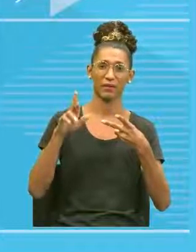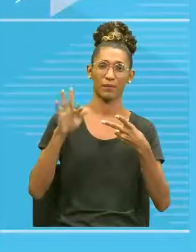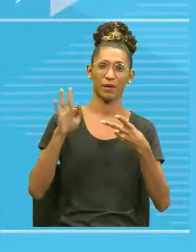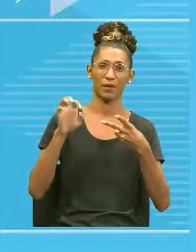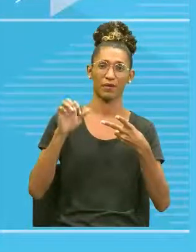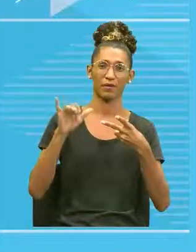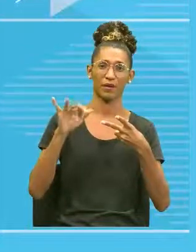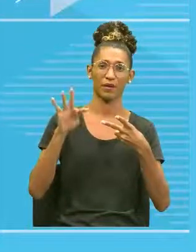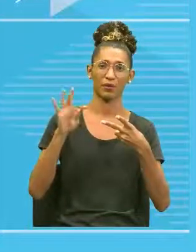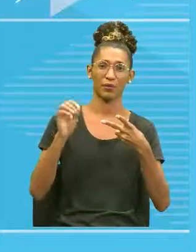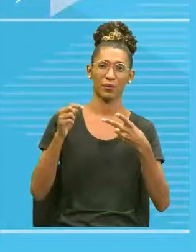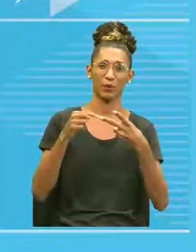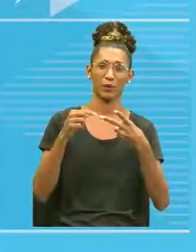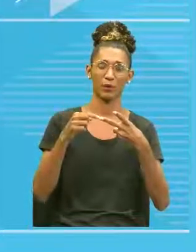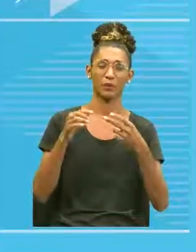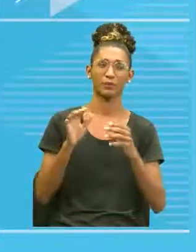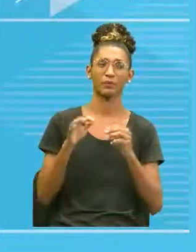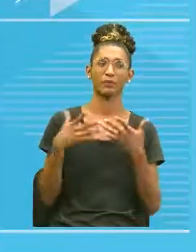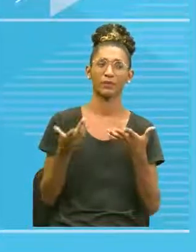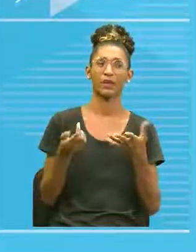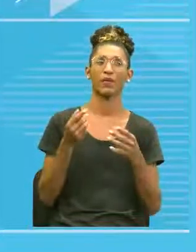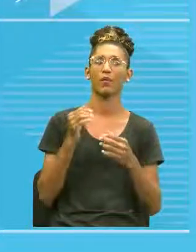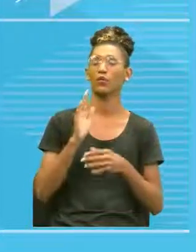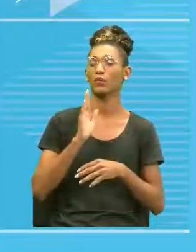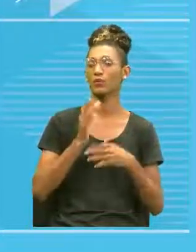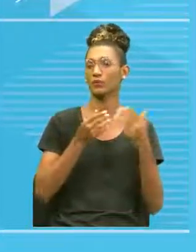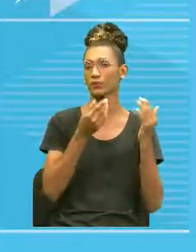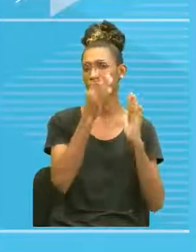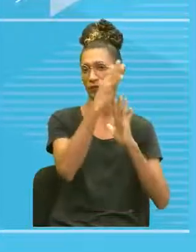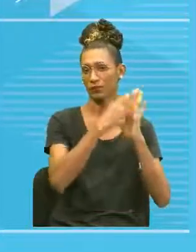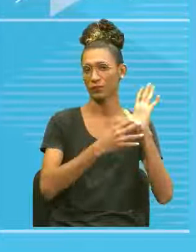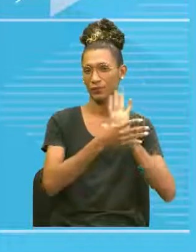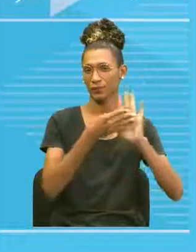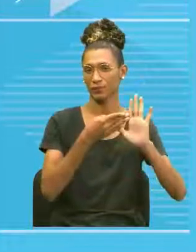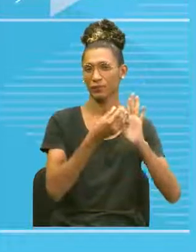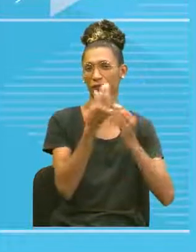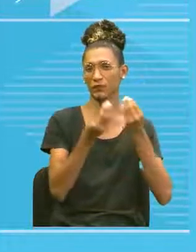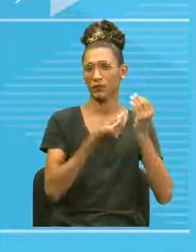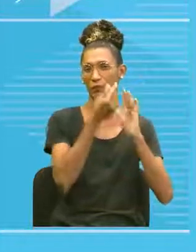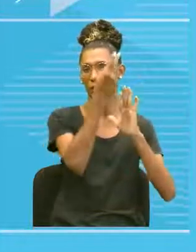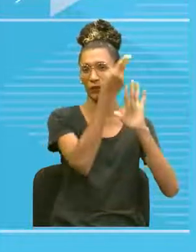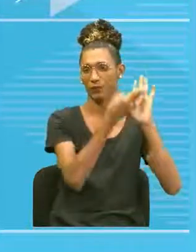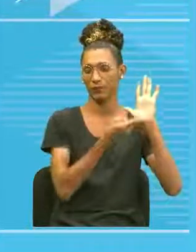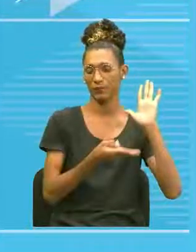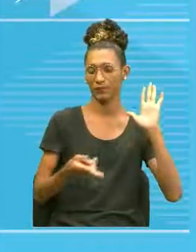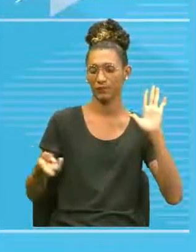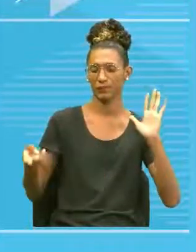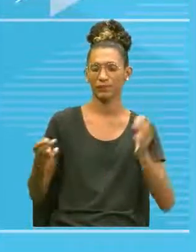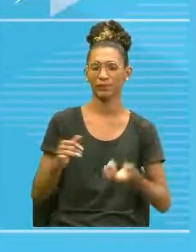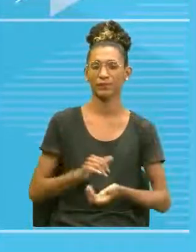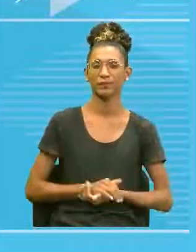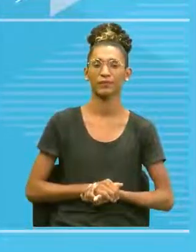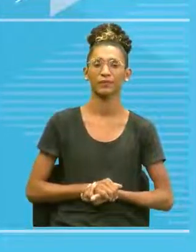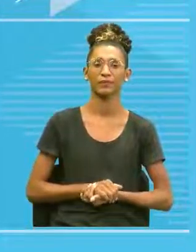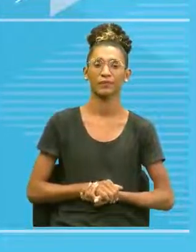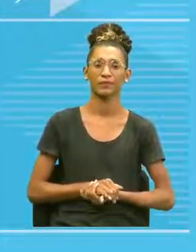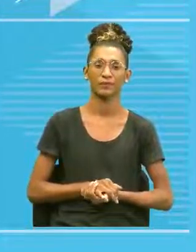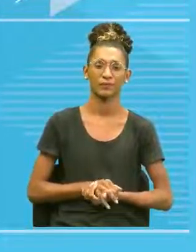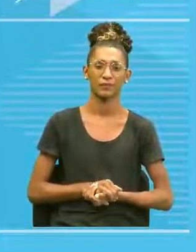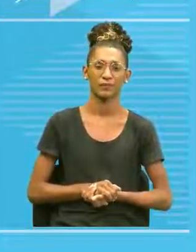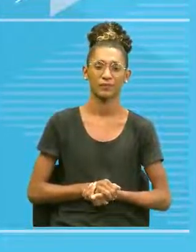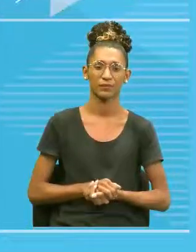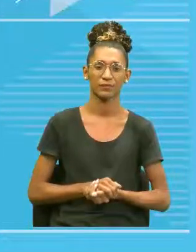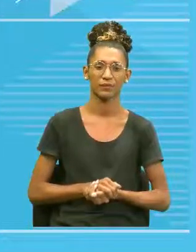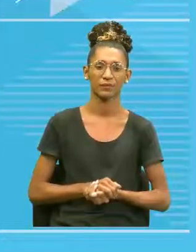que fica conjugação di o havia tu abias e é Deus